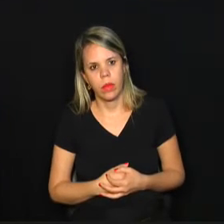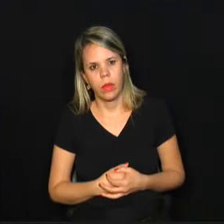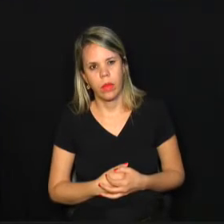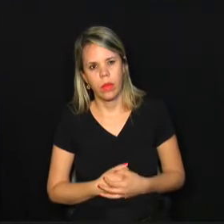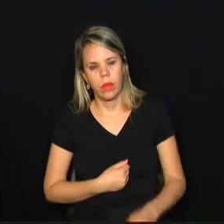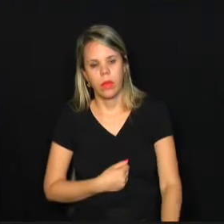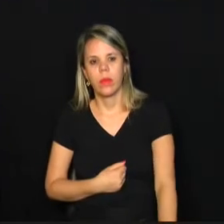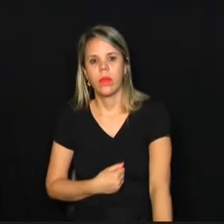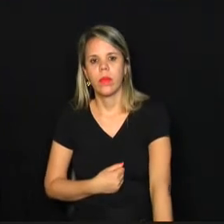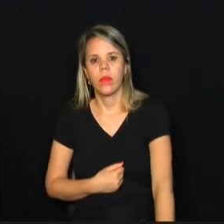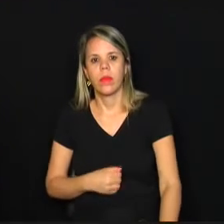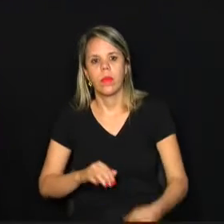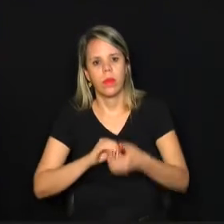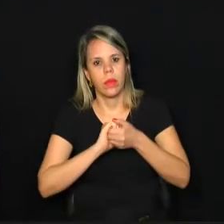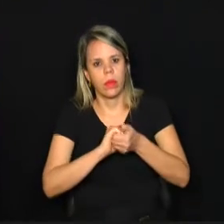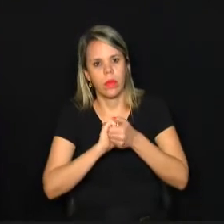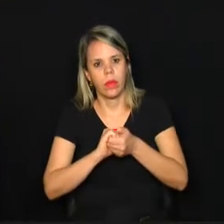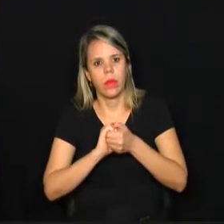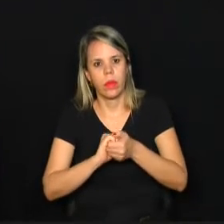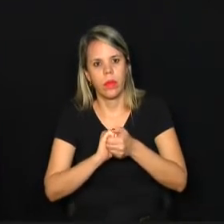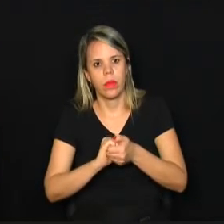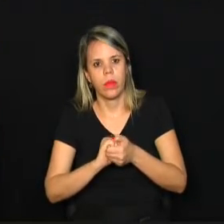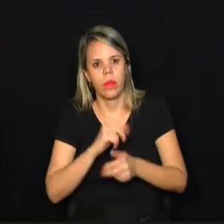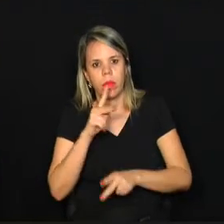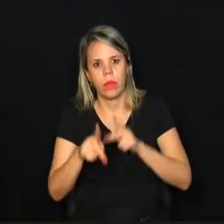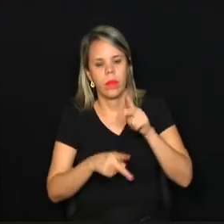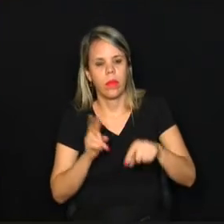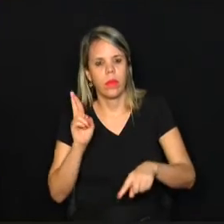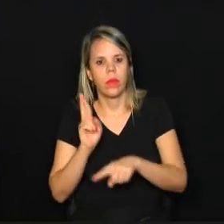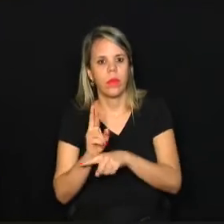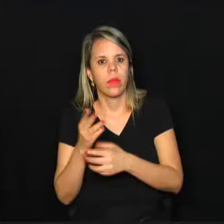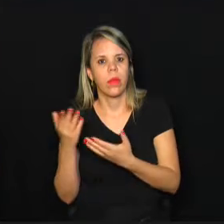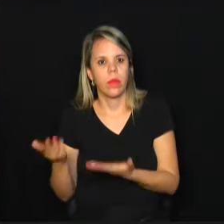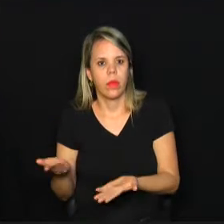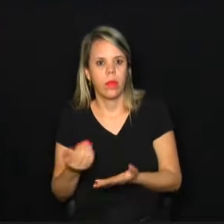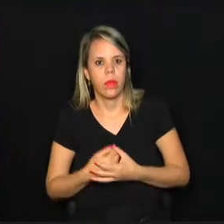Então, quero cumprimentar também os representantes da